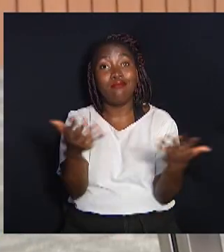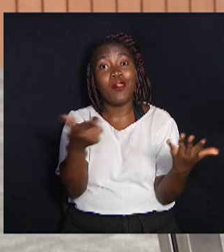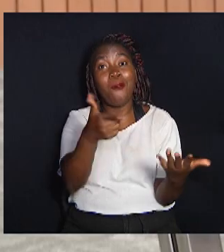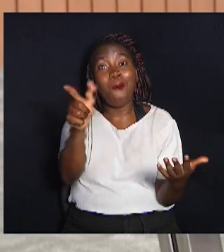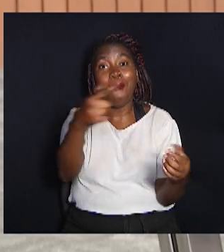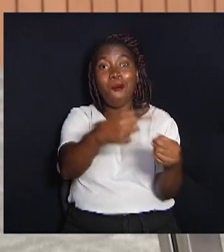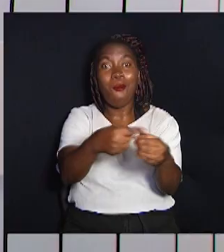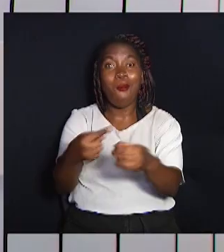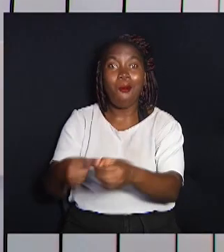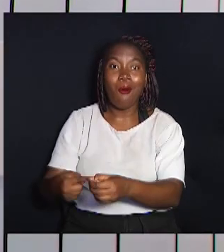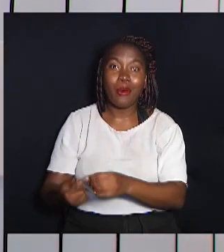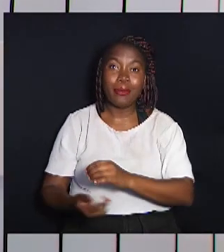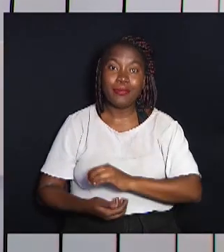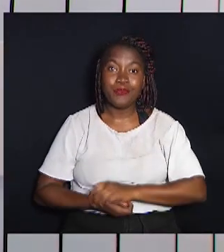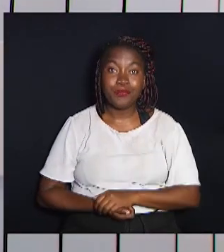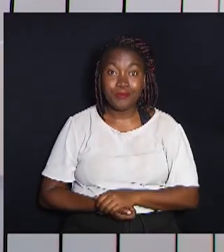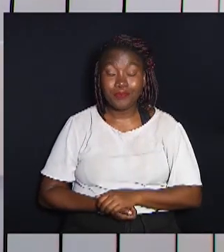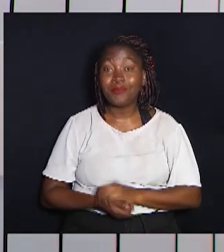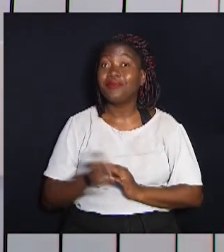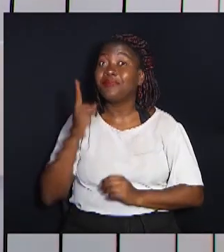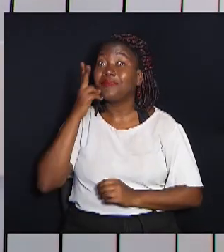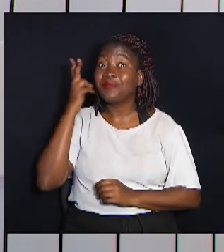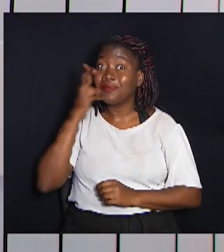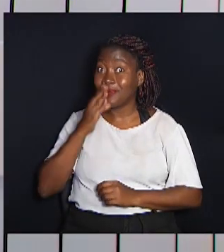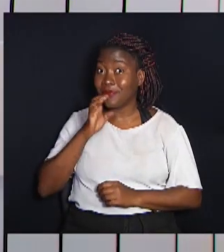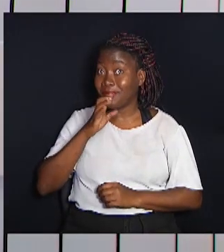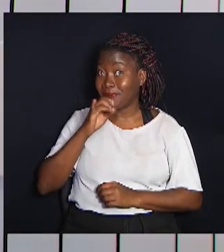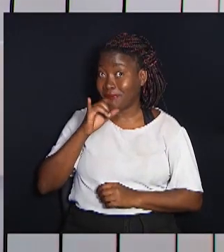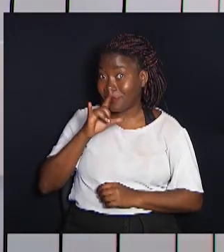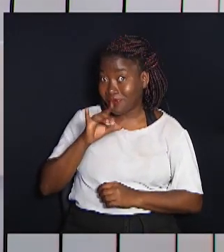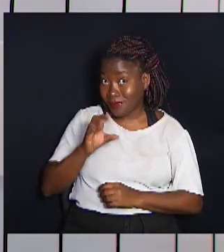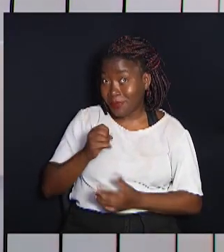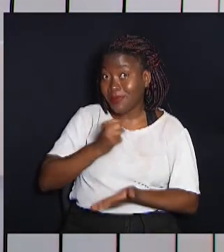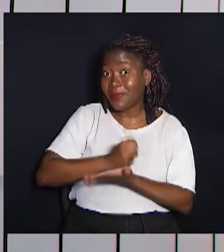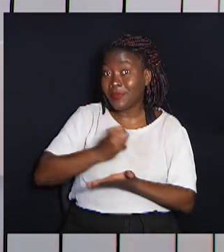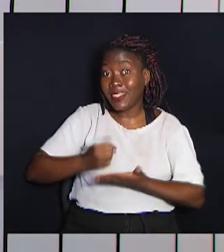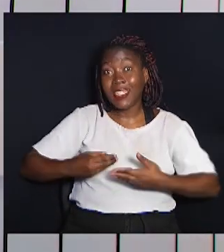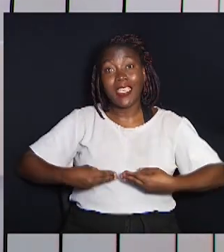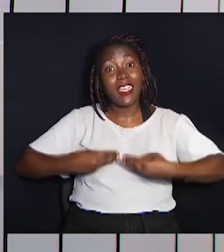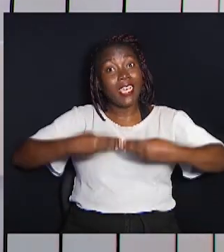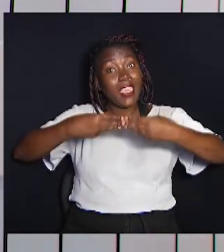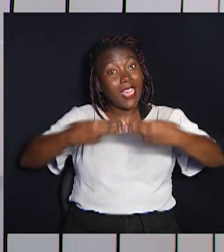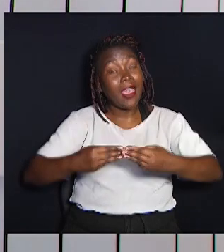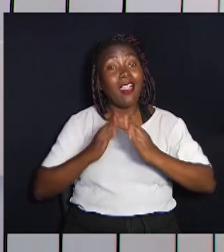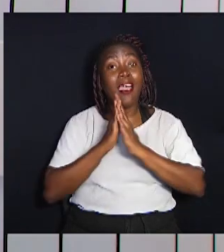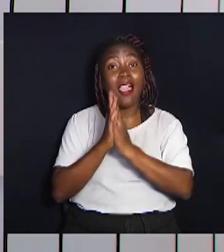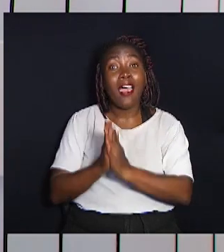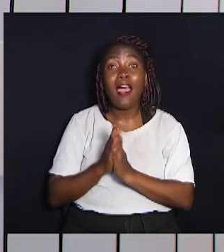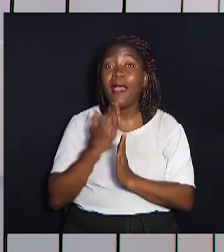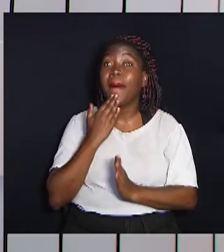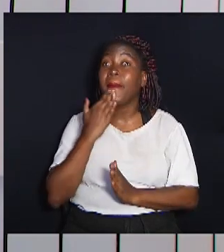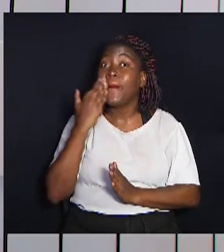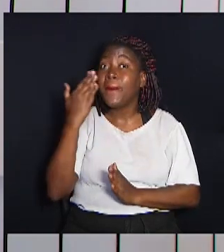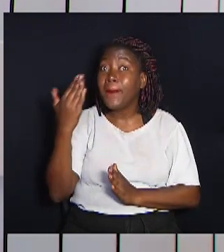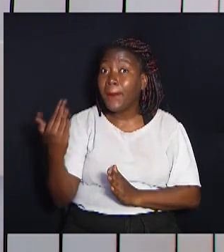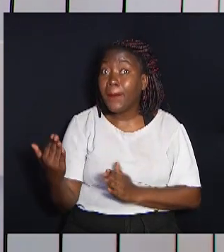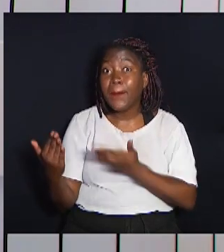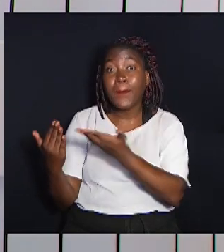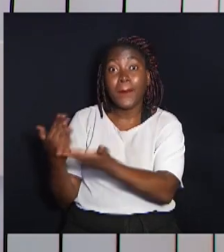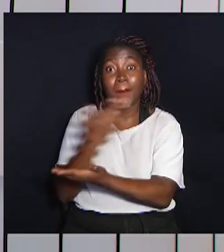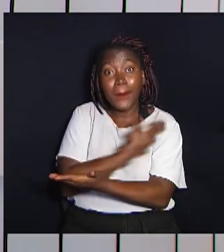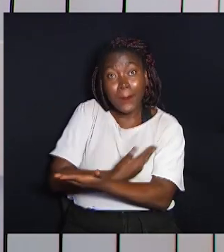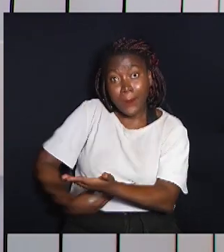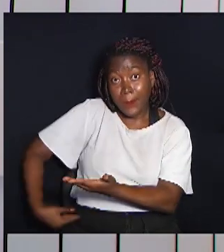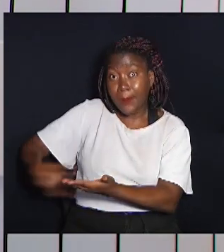municípios. Vereador Cecílio Santos protocola a moção de apelo solicitando ao governo do